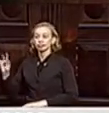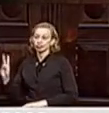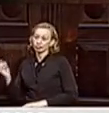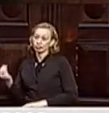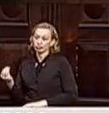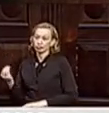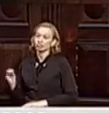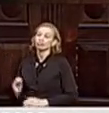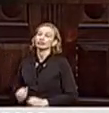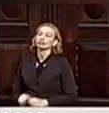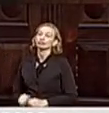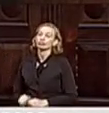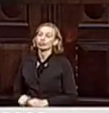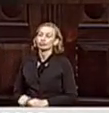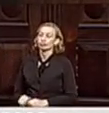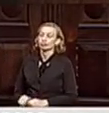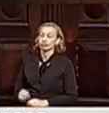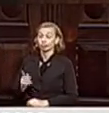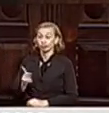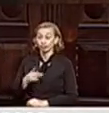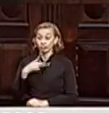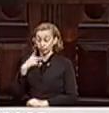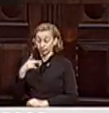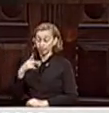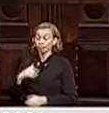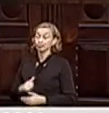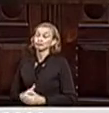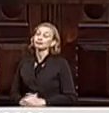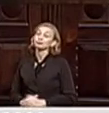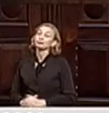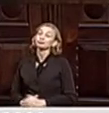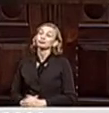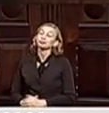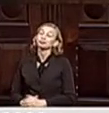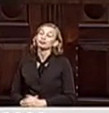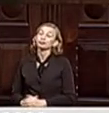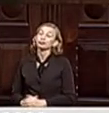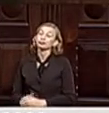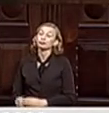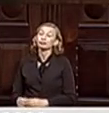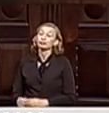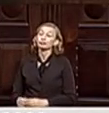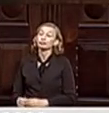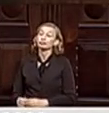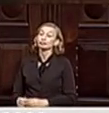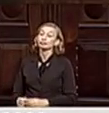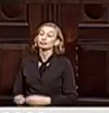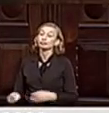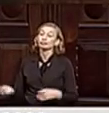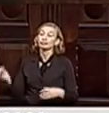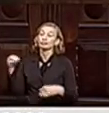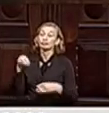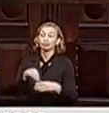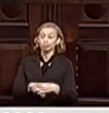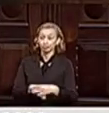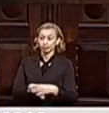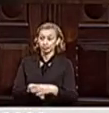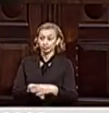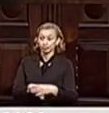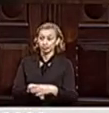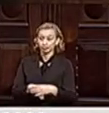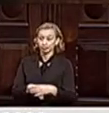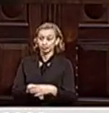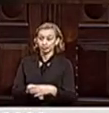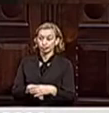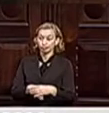sinalizava com a possibilidade, através de votação no Supremo Tribunal